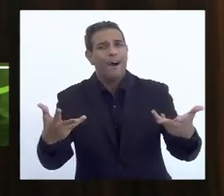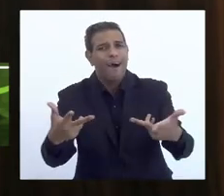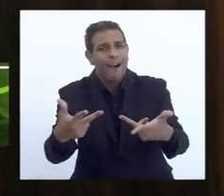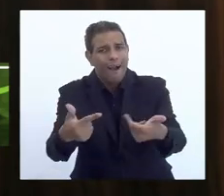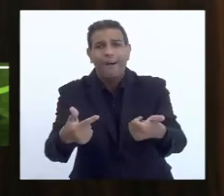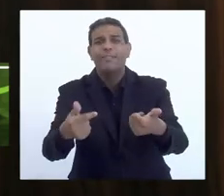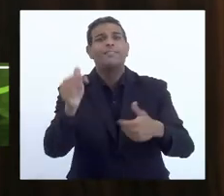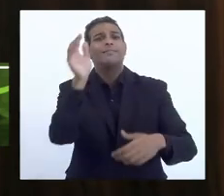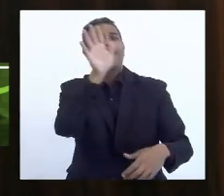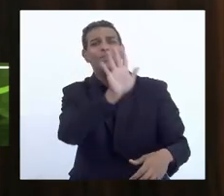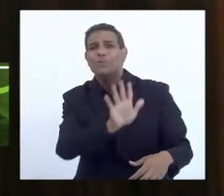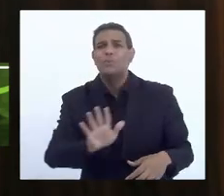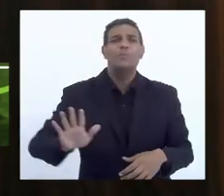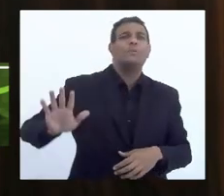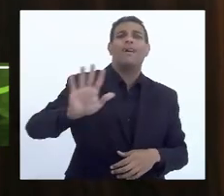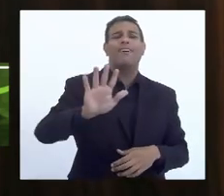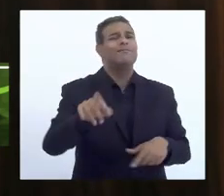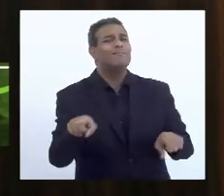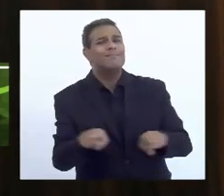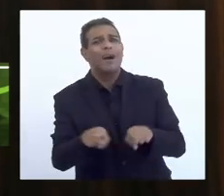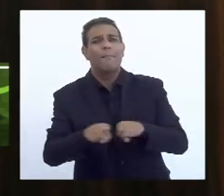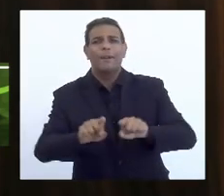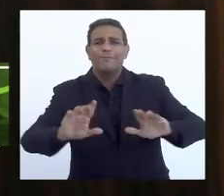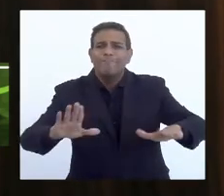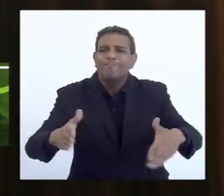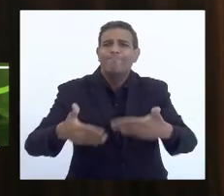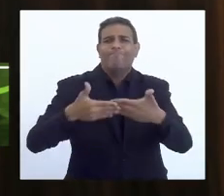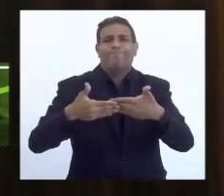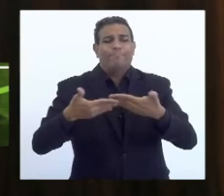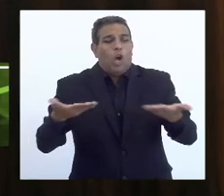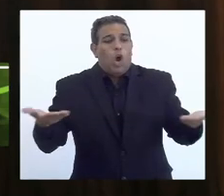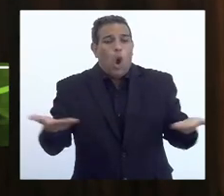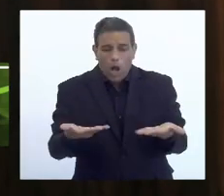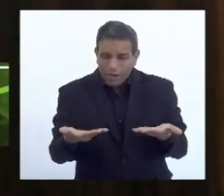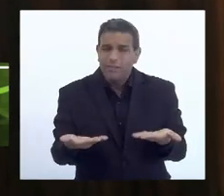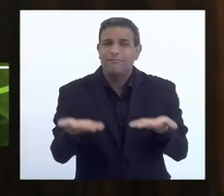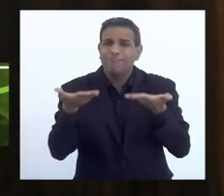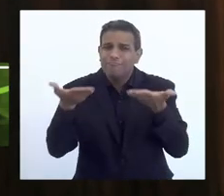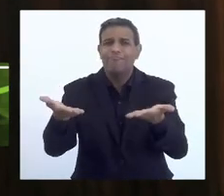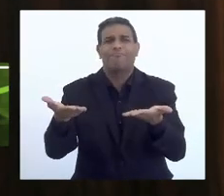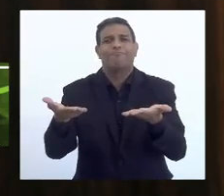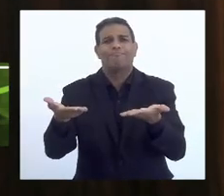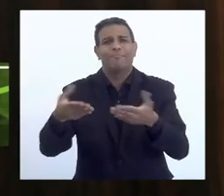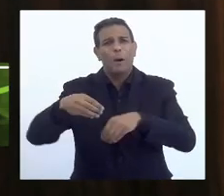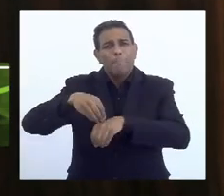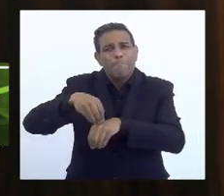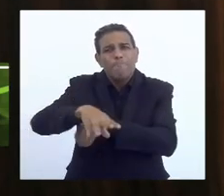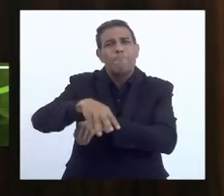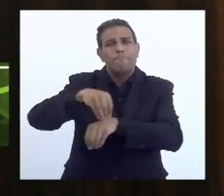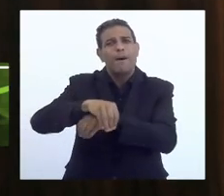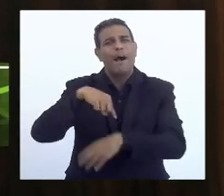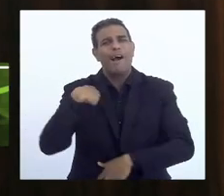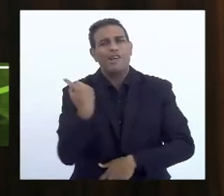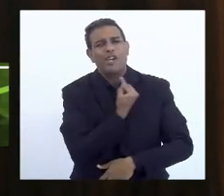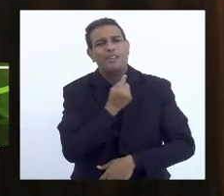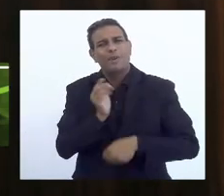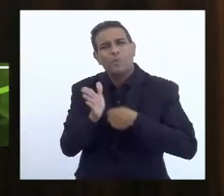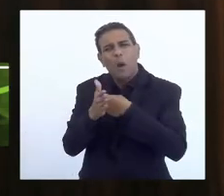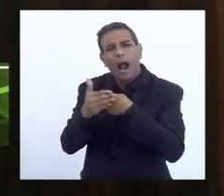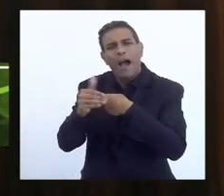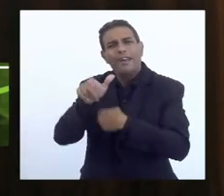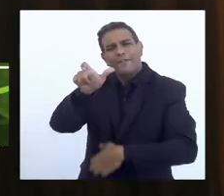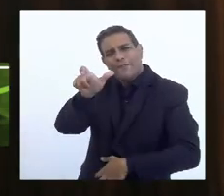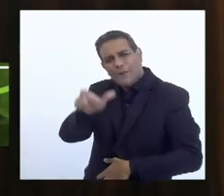campanha nacional, mas também fechar essa nossa atividade por todo o carinho que a gente tem a você, por